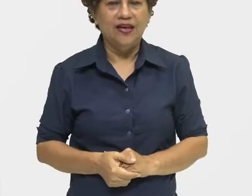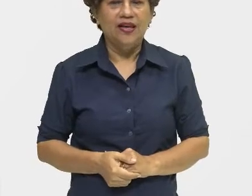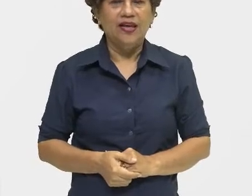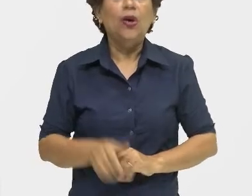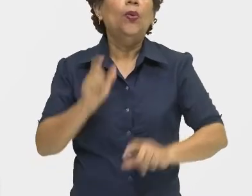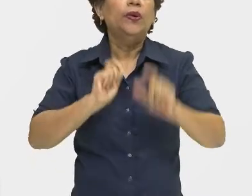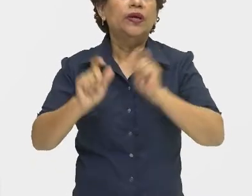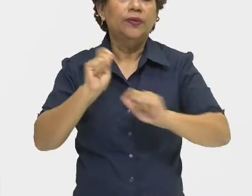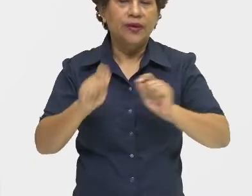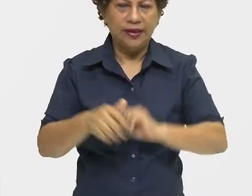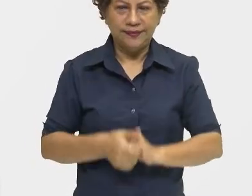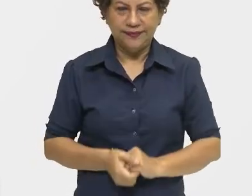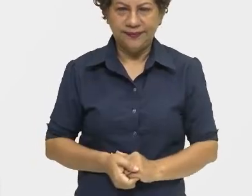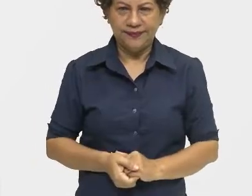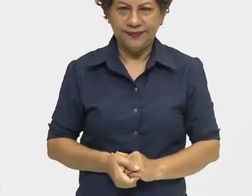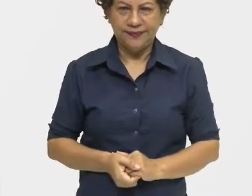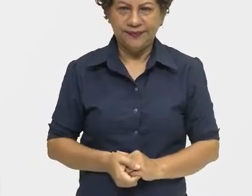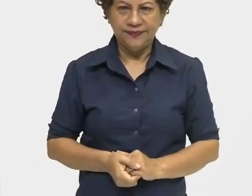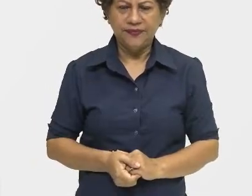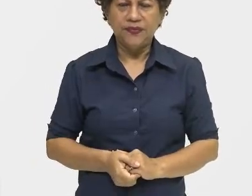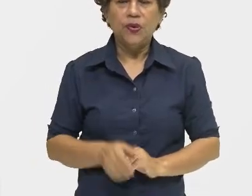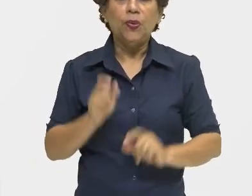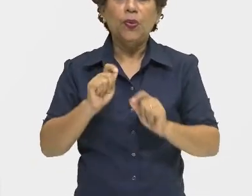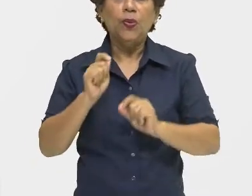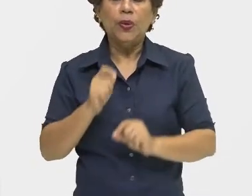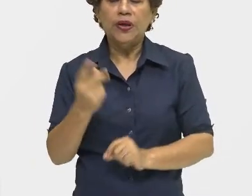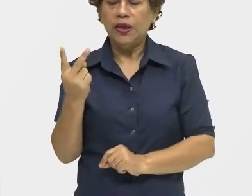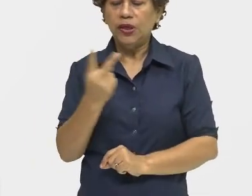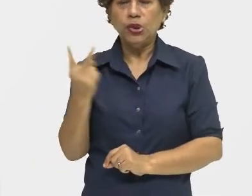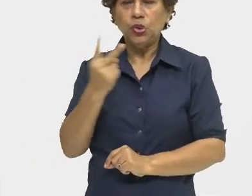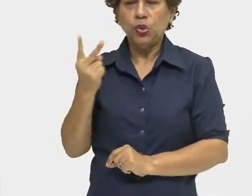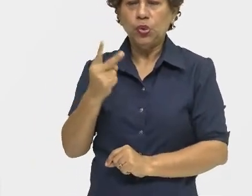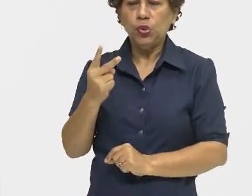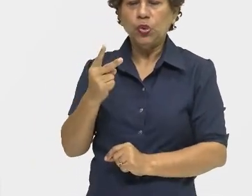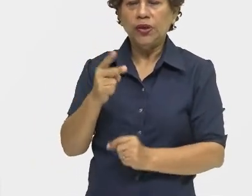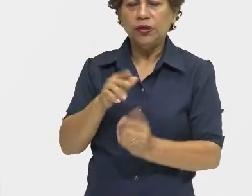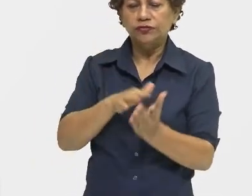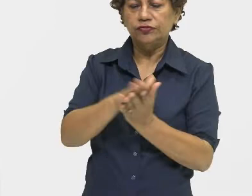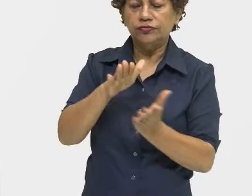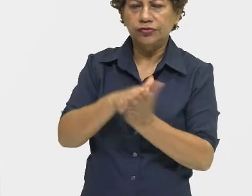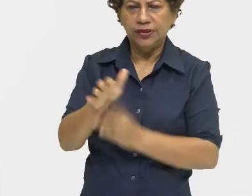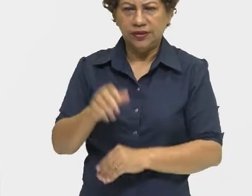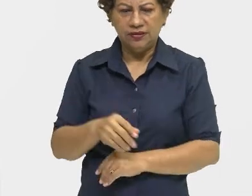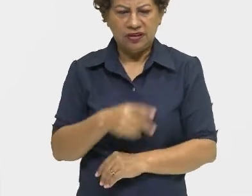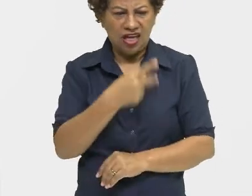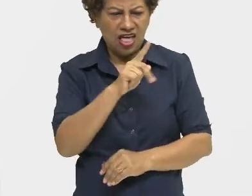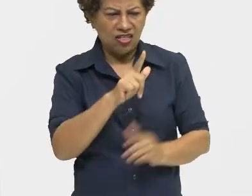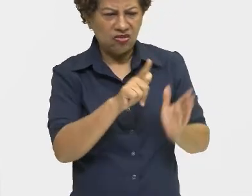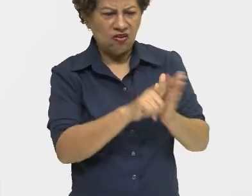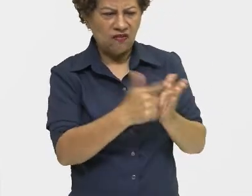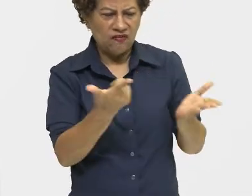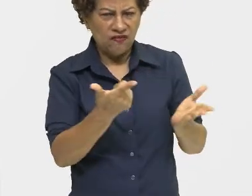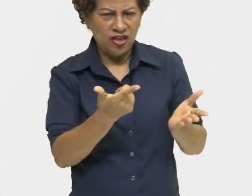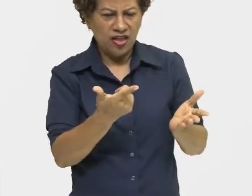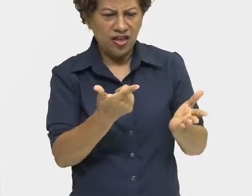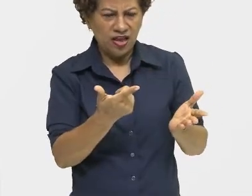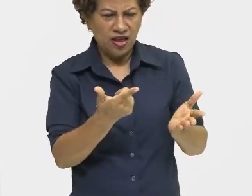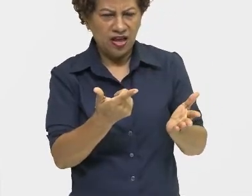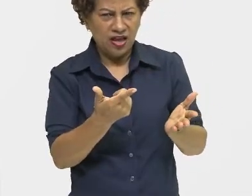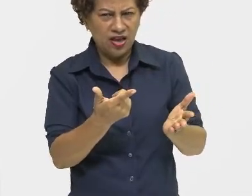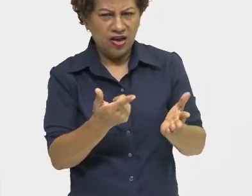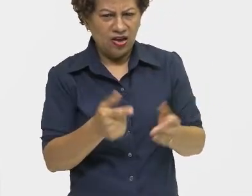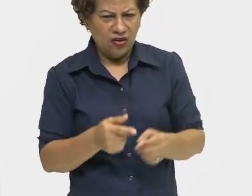o que é? O que uma impressora disse para outra? Essa folha é tua ou é impressão